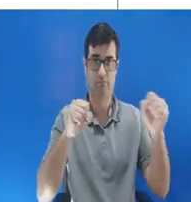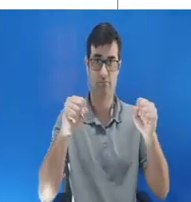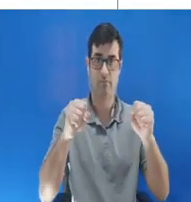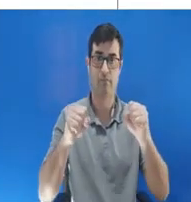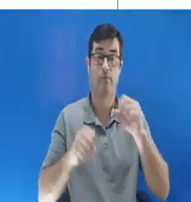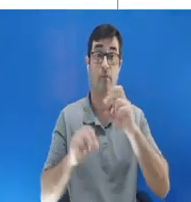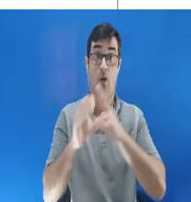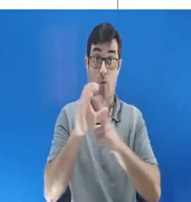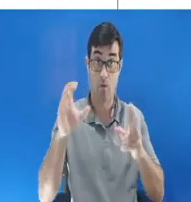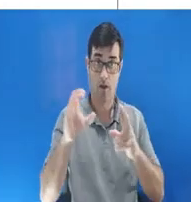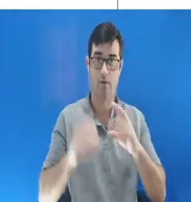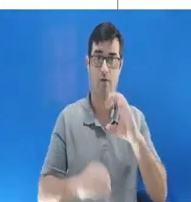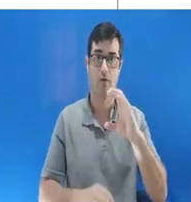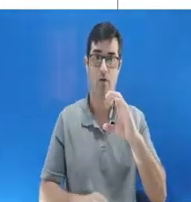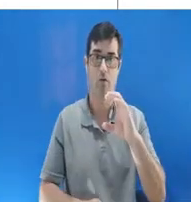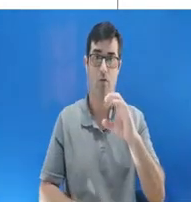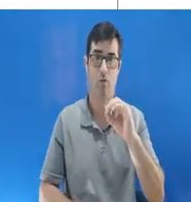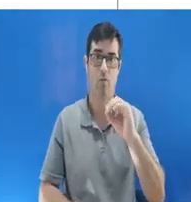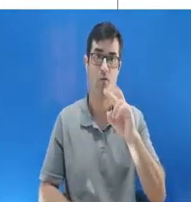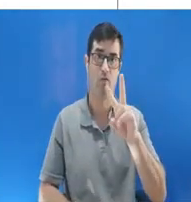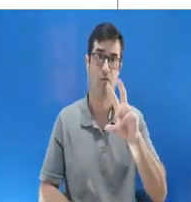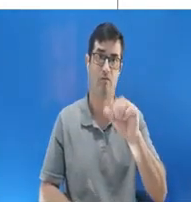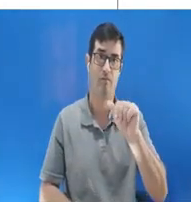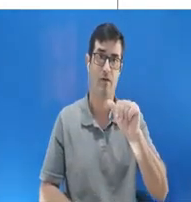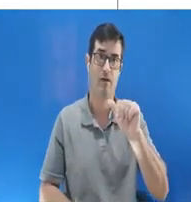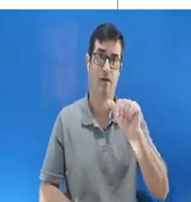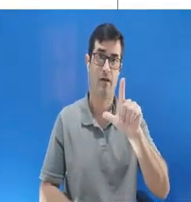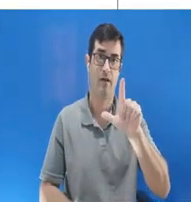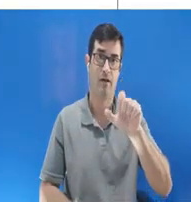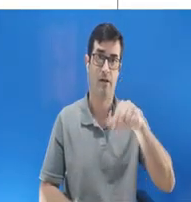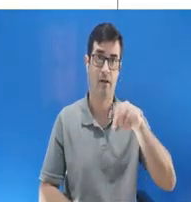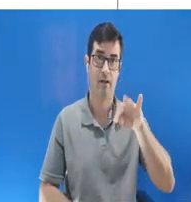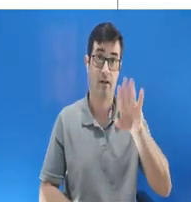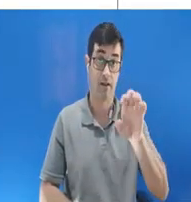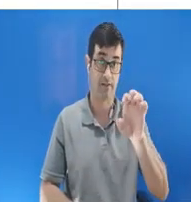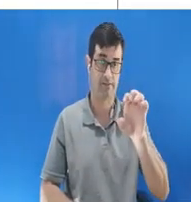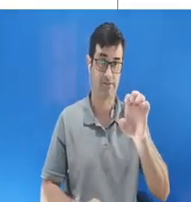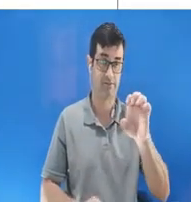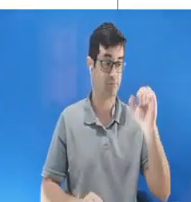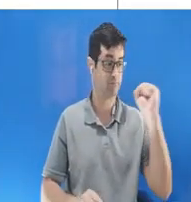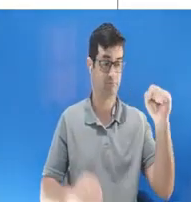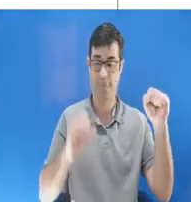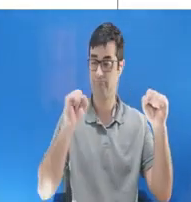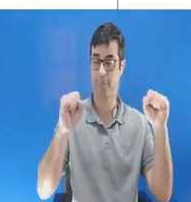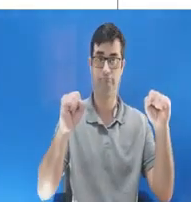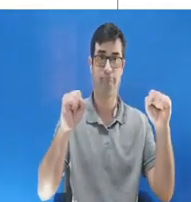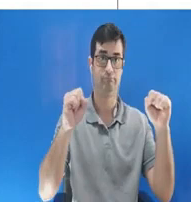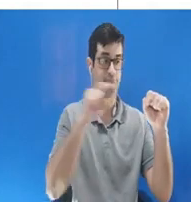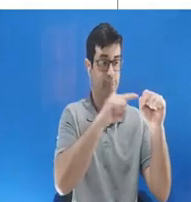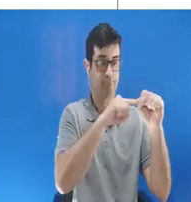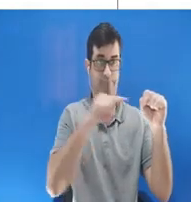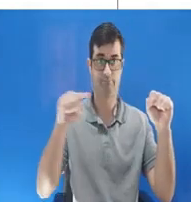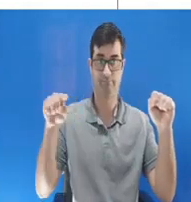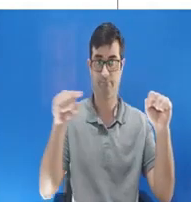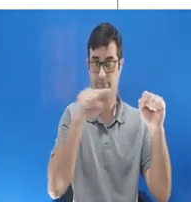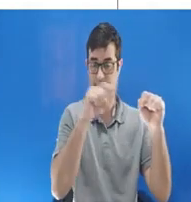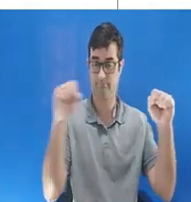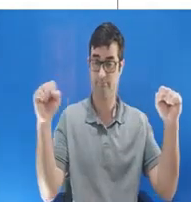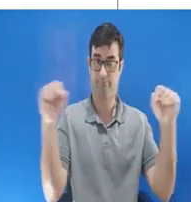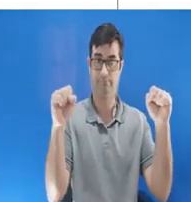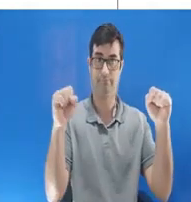raio covalente, né, ele é a distância entre dois núcleos que estão ligados por uma